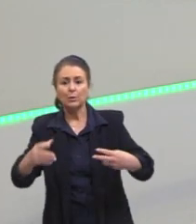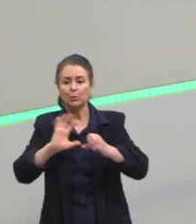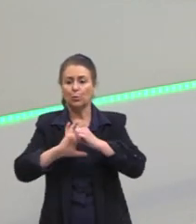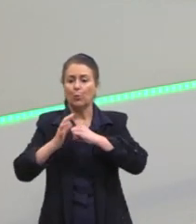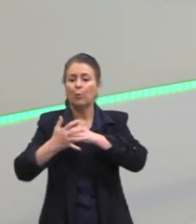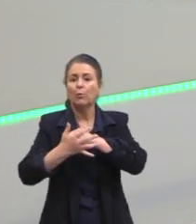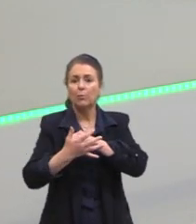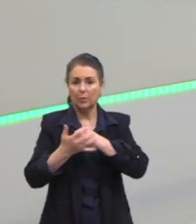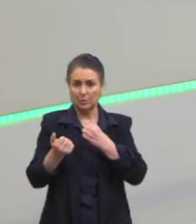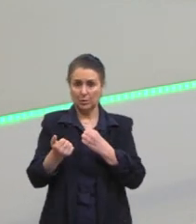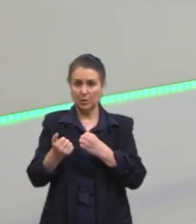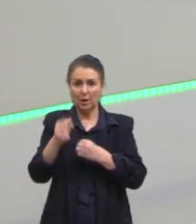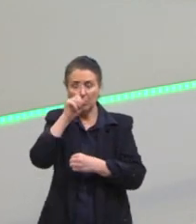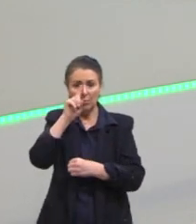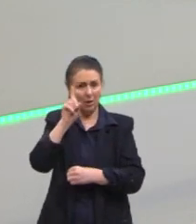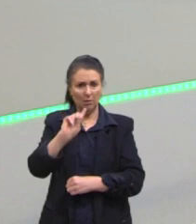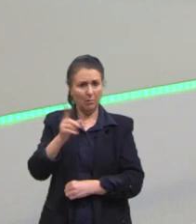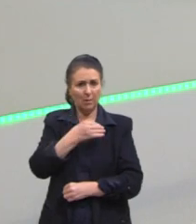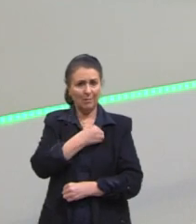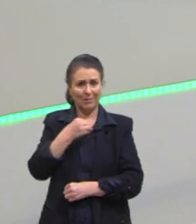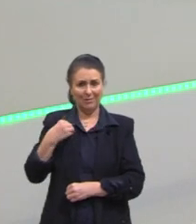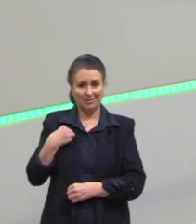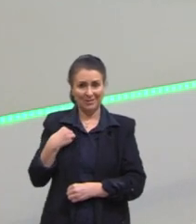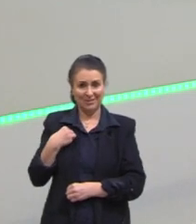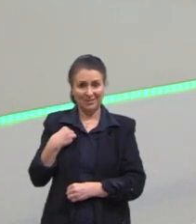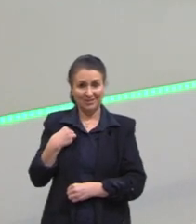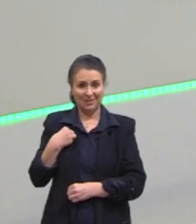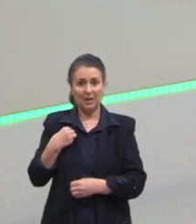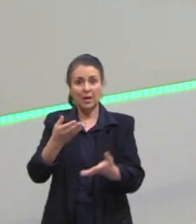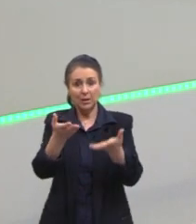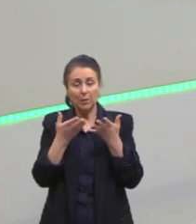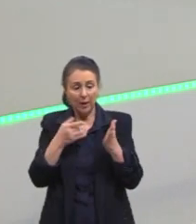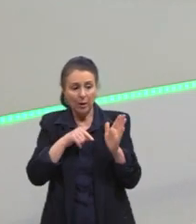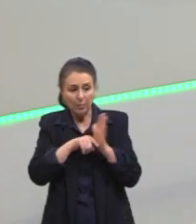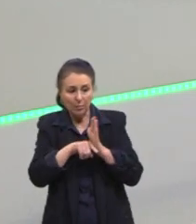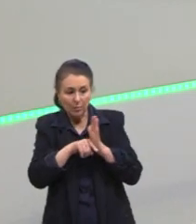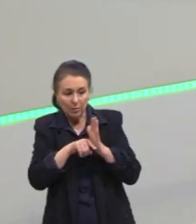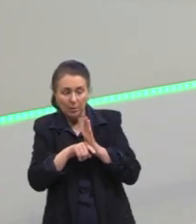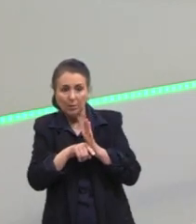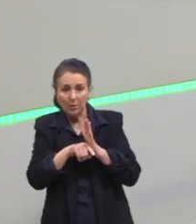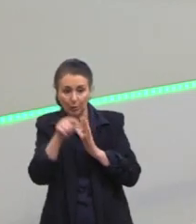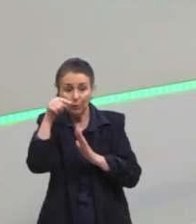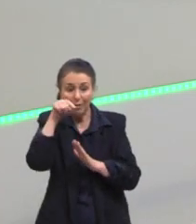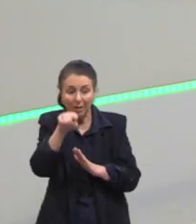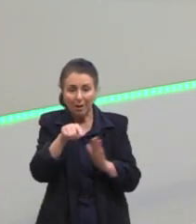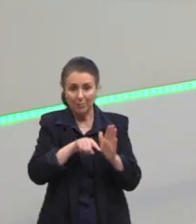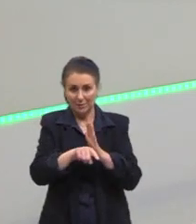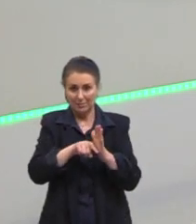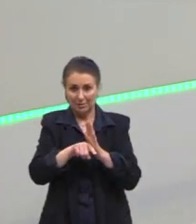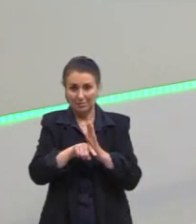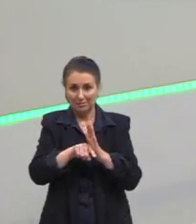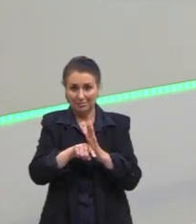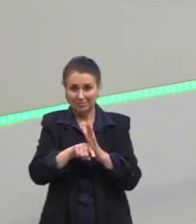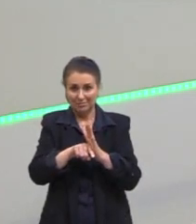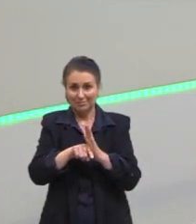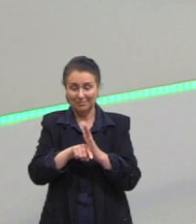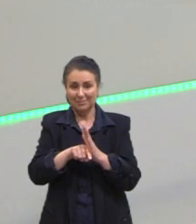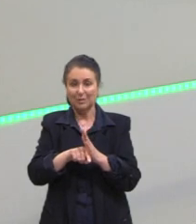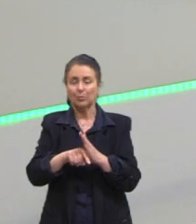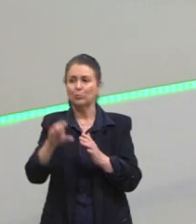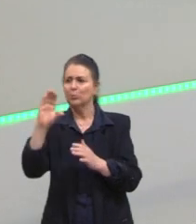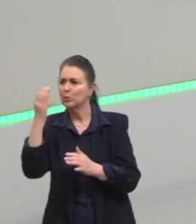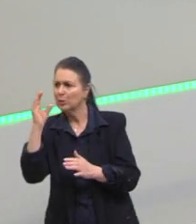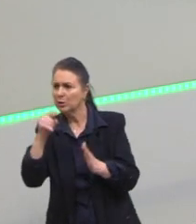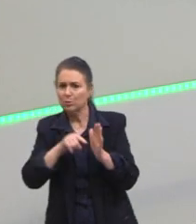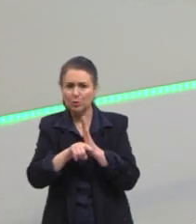quiser pesquisar alguma coisa sobre isso, se eu quiser saber alguma coisa sobre isso, eu preciso ir na fonte, eu preciso ir em cientistas,